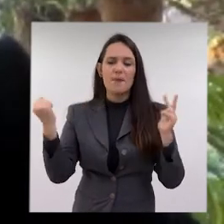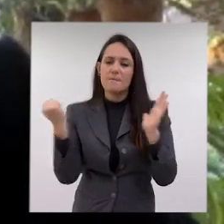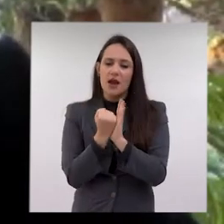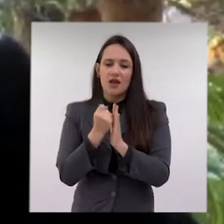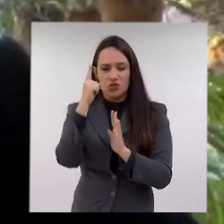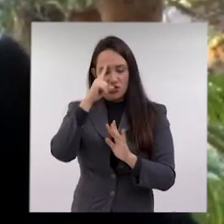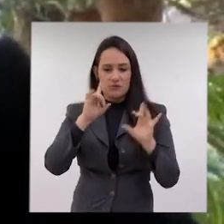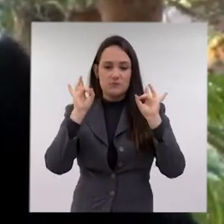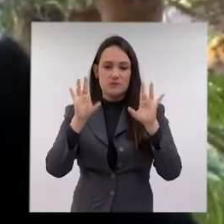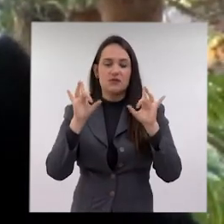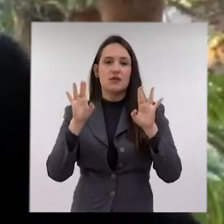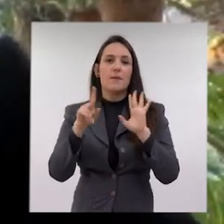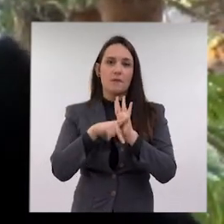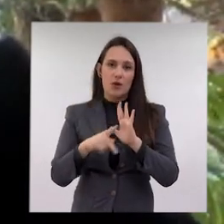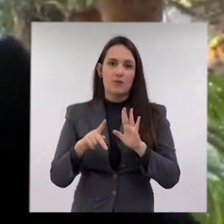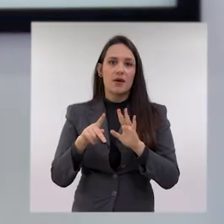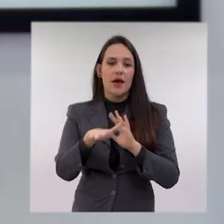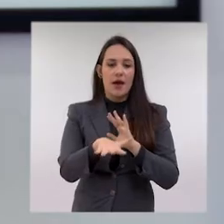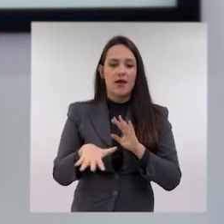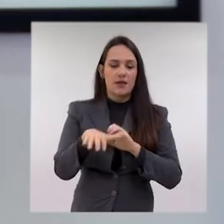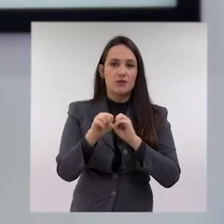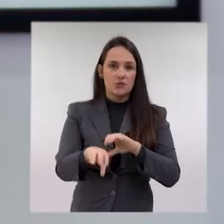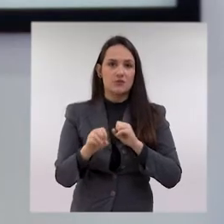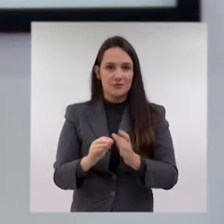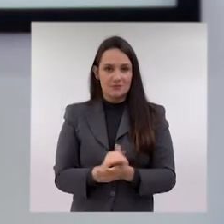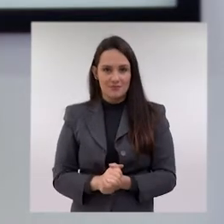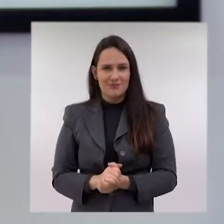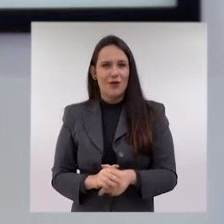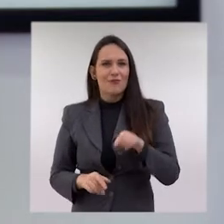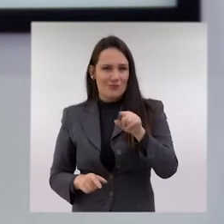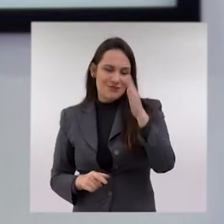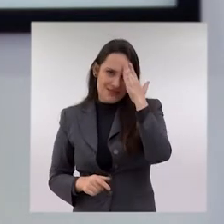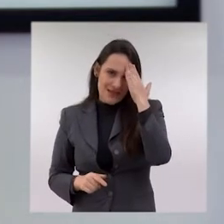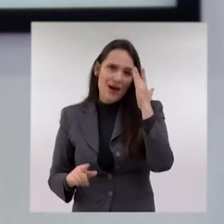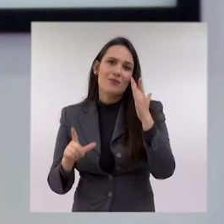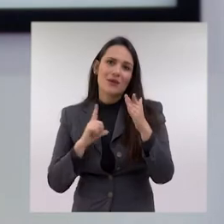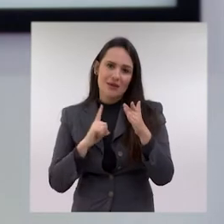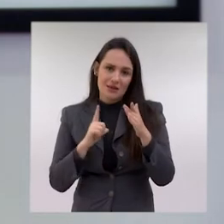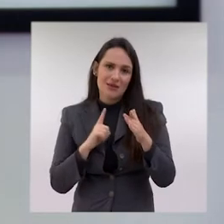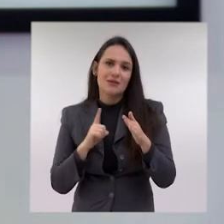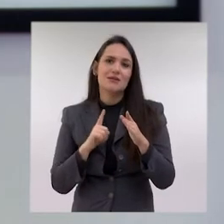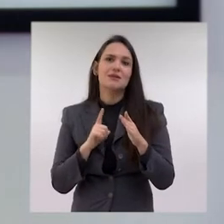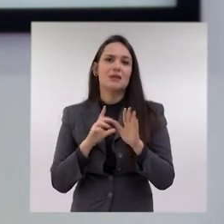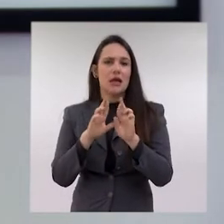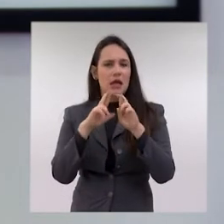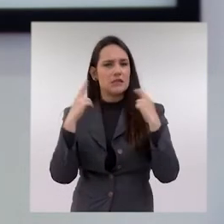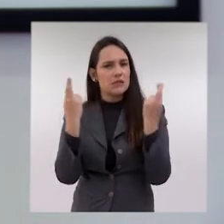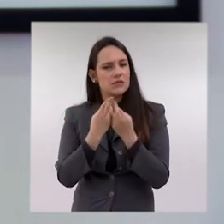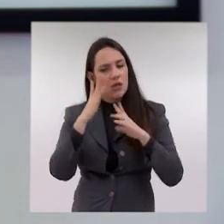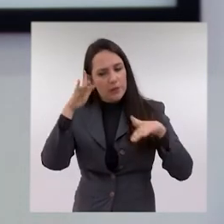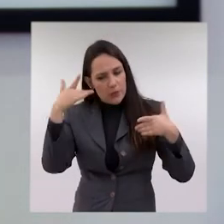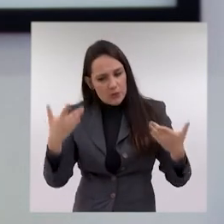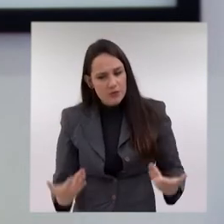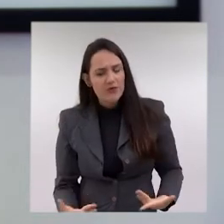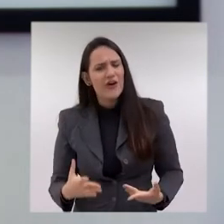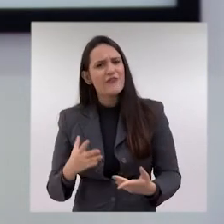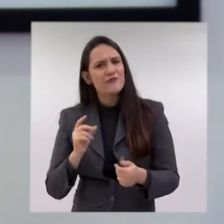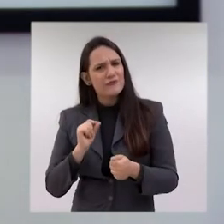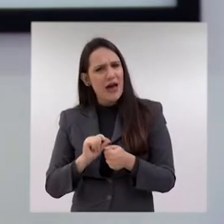especial da educação superior para o nosso povo sul-mato-grossense. Nós teremos também um evento muito importante que presta uma